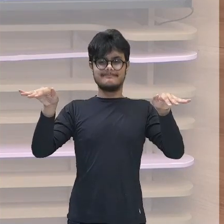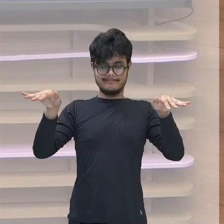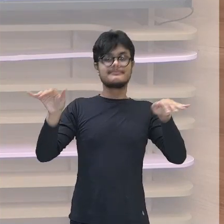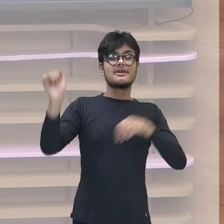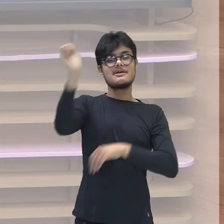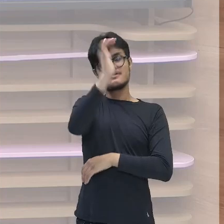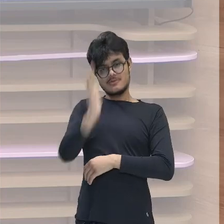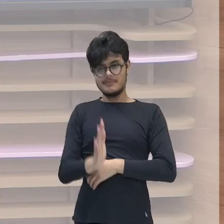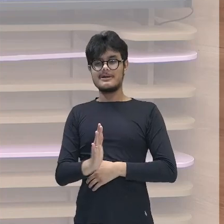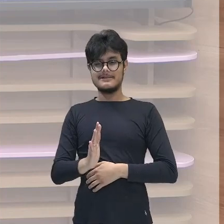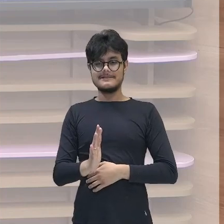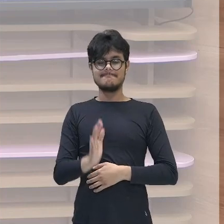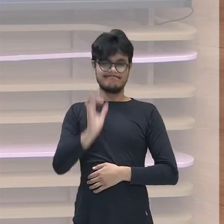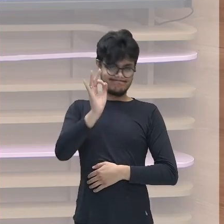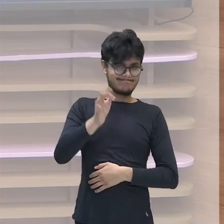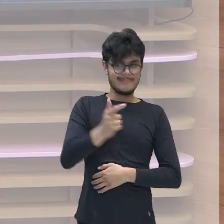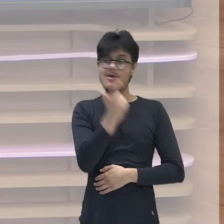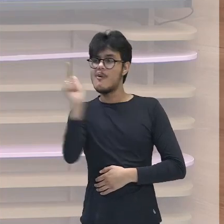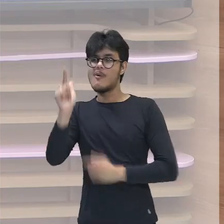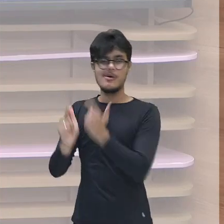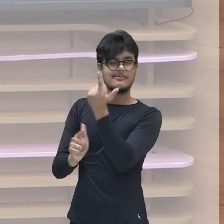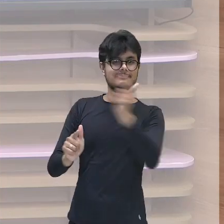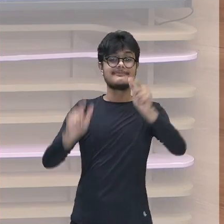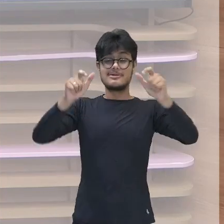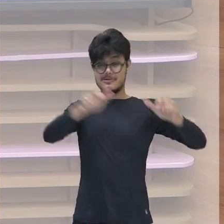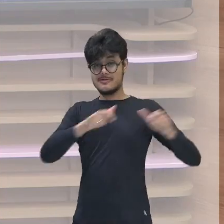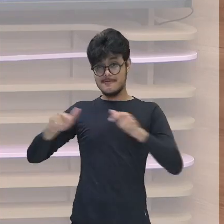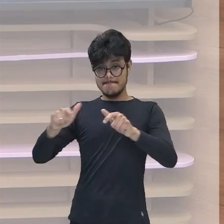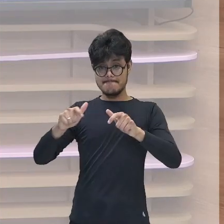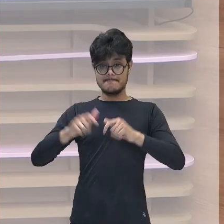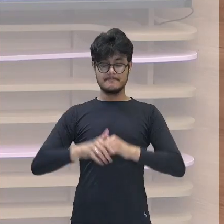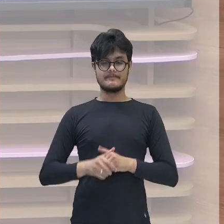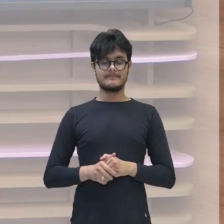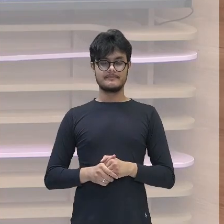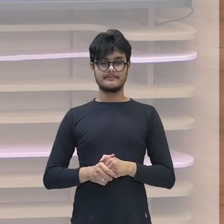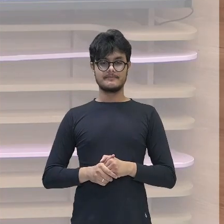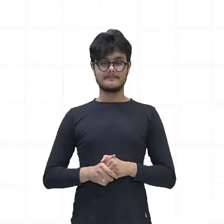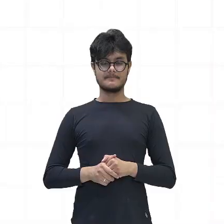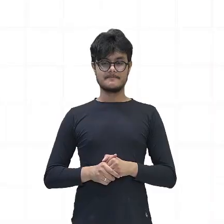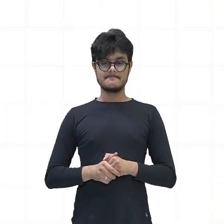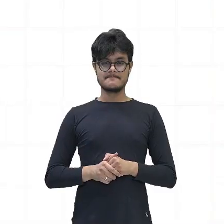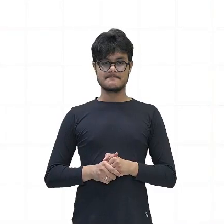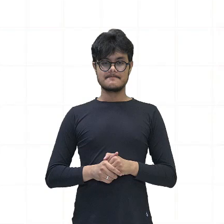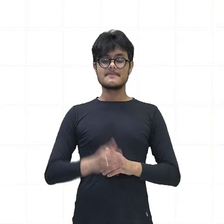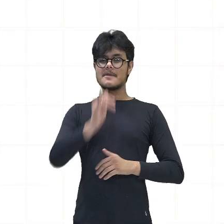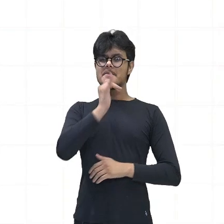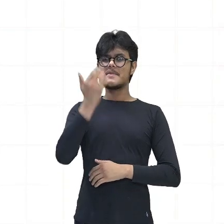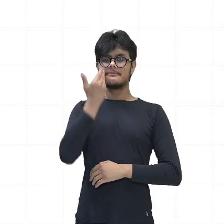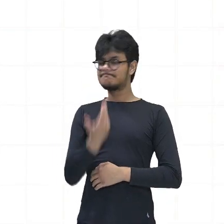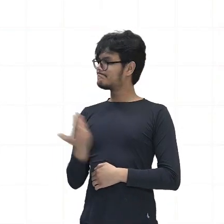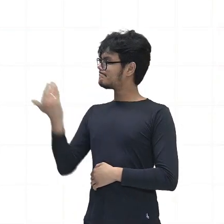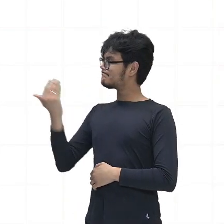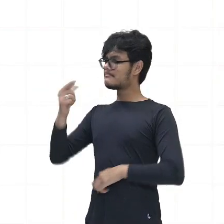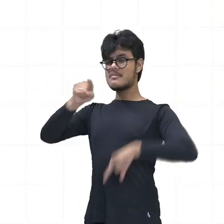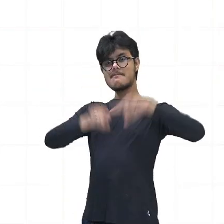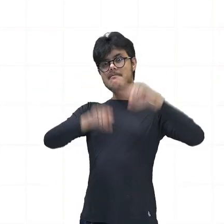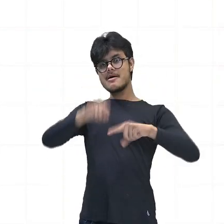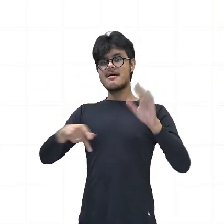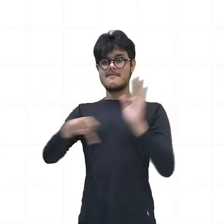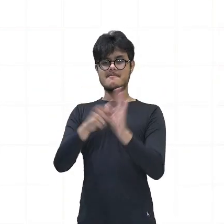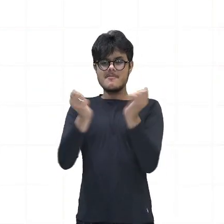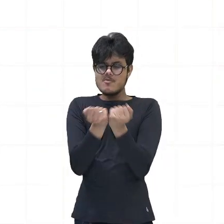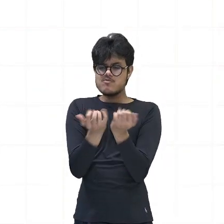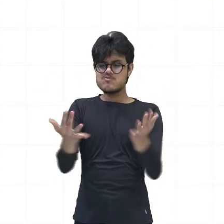se expandindo para outras partes do Brasil. E aí a gente vai dar uma olhada nessas imagens, né, que mostram